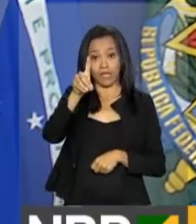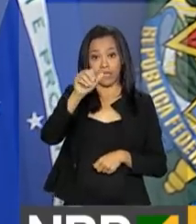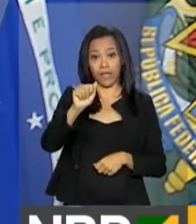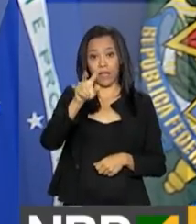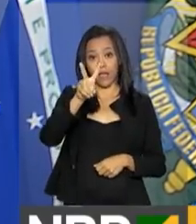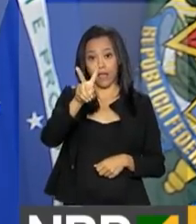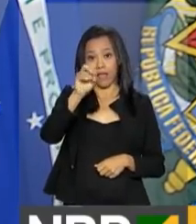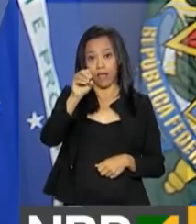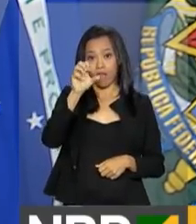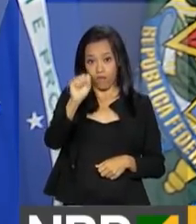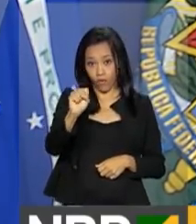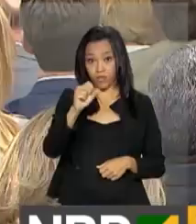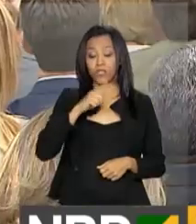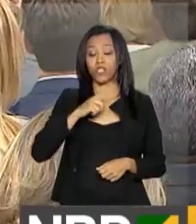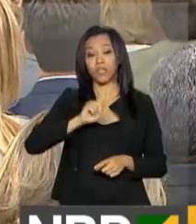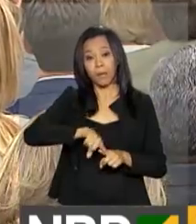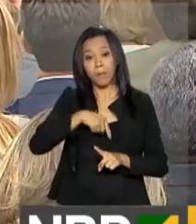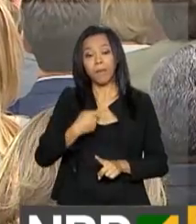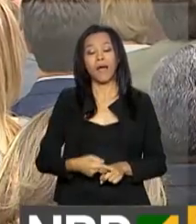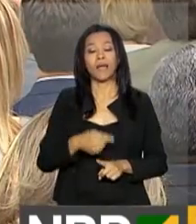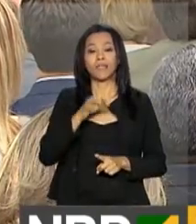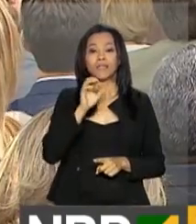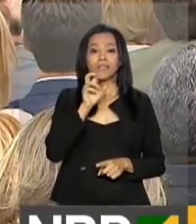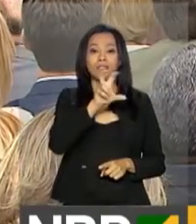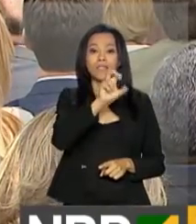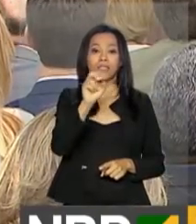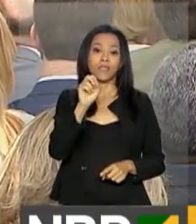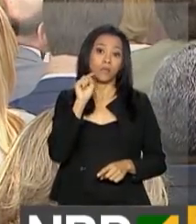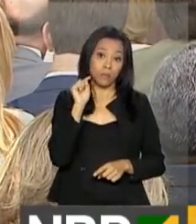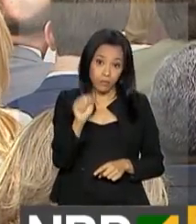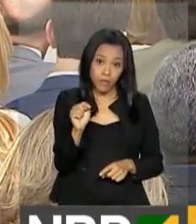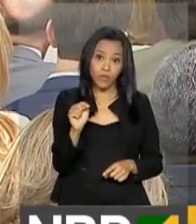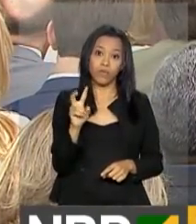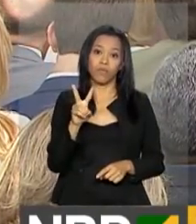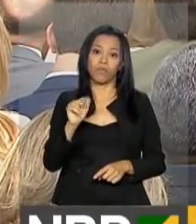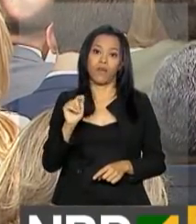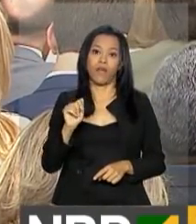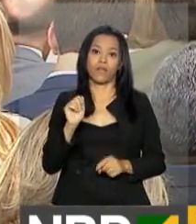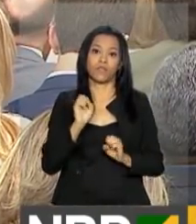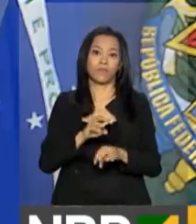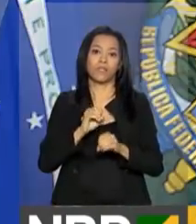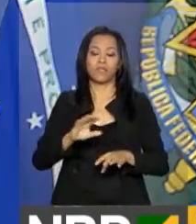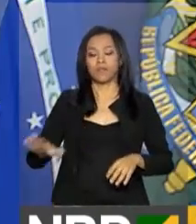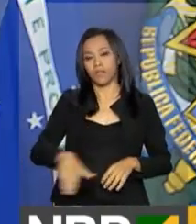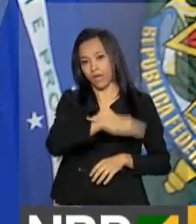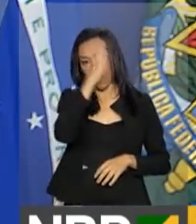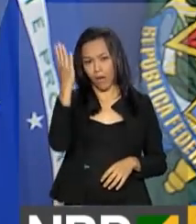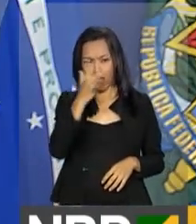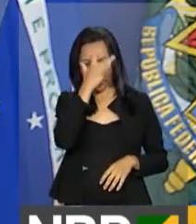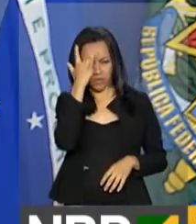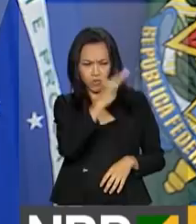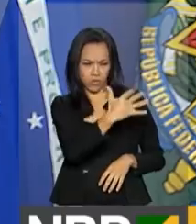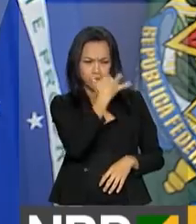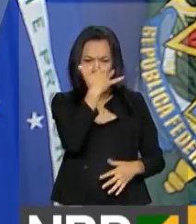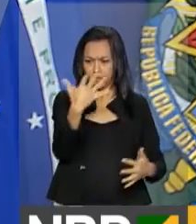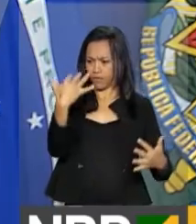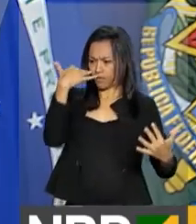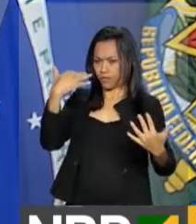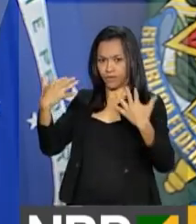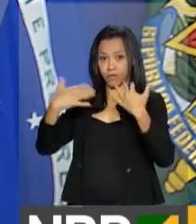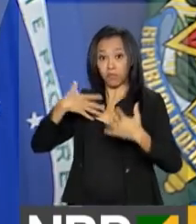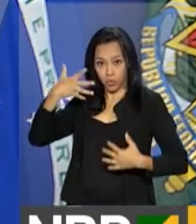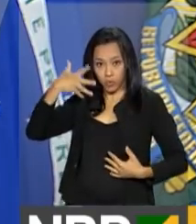ampliado mais 500 mil vagas no ensino de tempo integral e daí alguns que olhar o meu discurso europeus